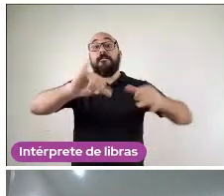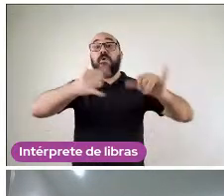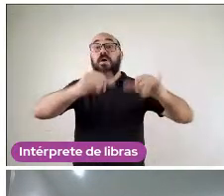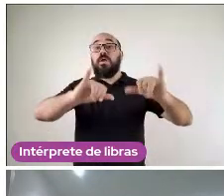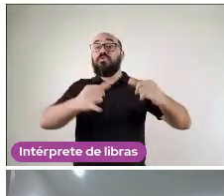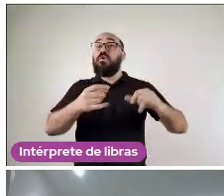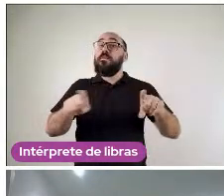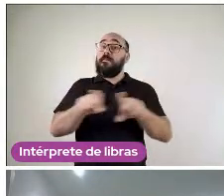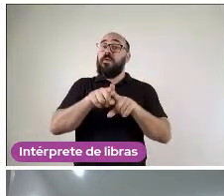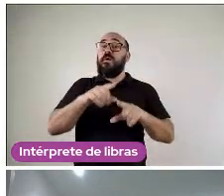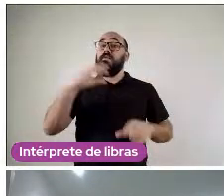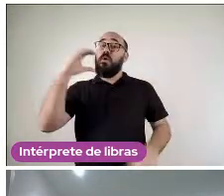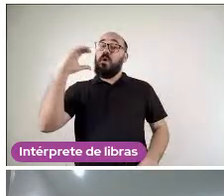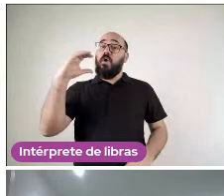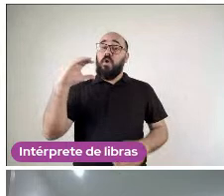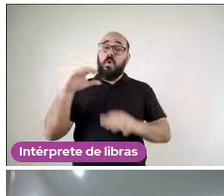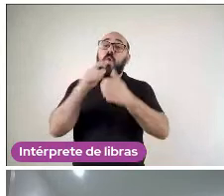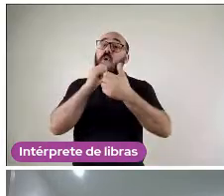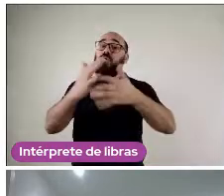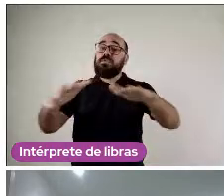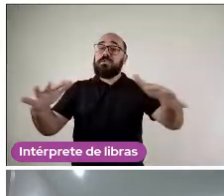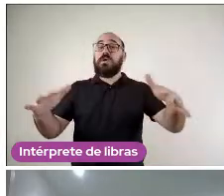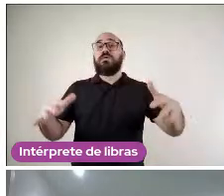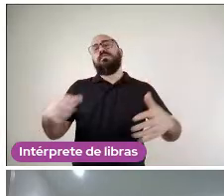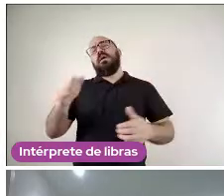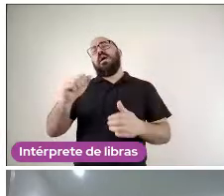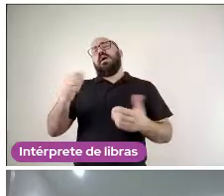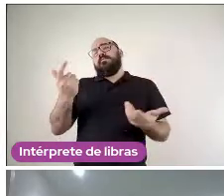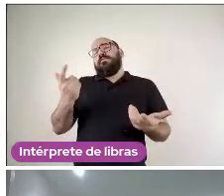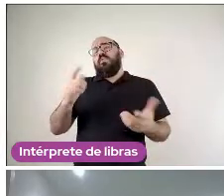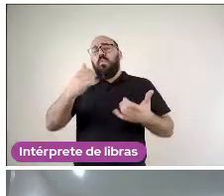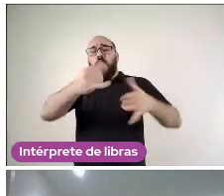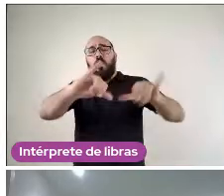Então, as atividades de laboratório, os laboratórios,